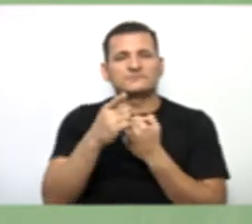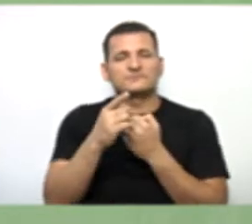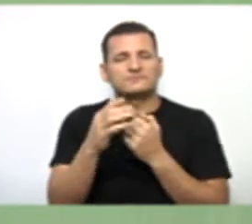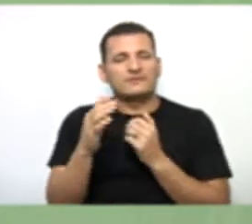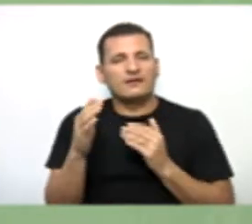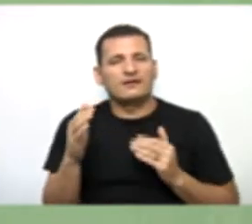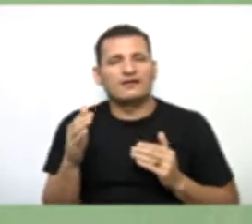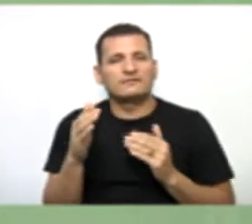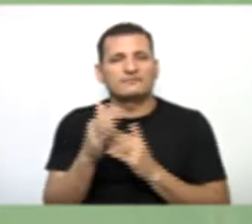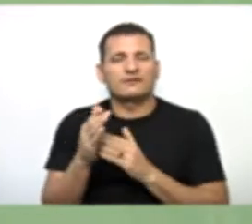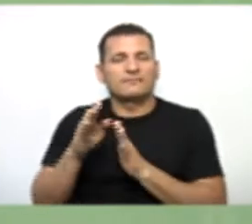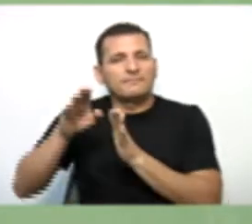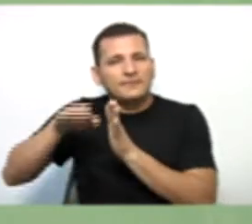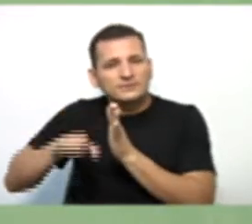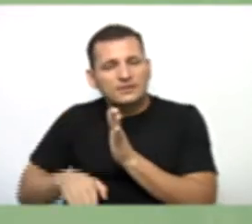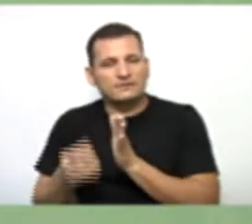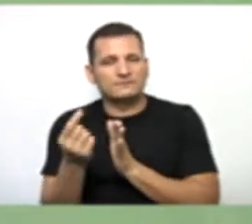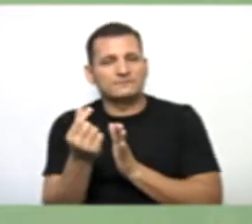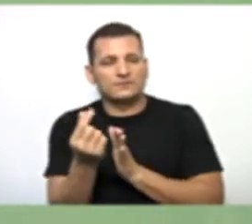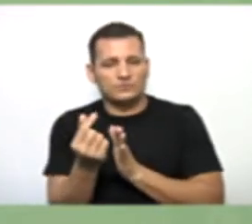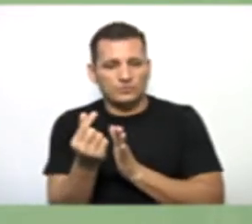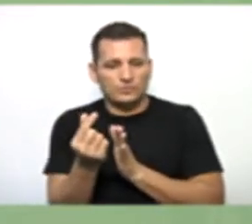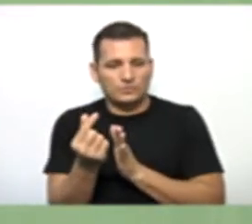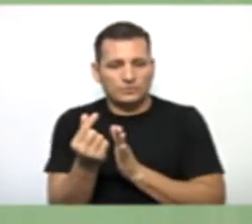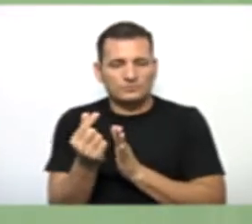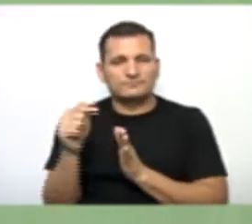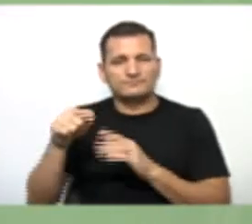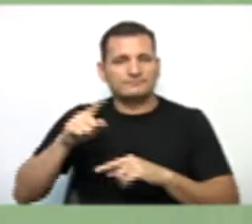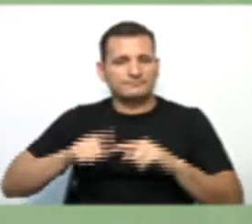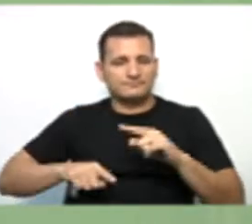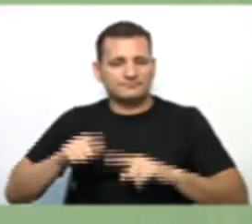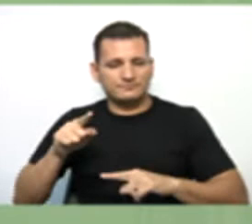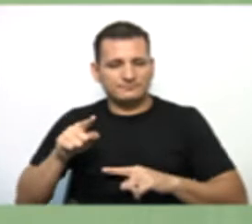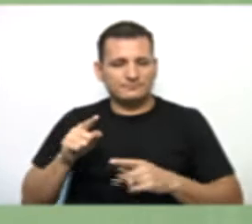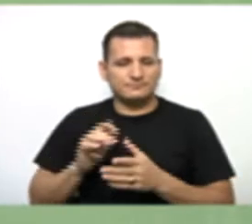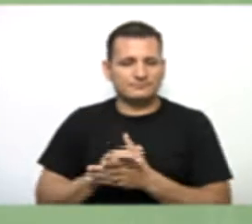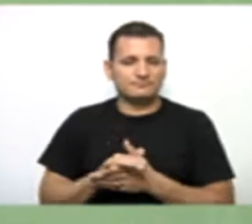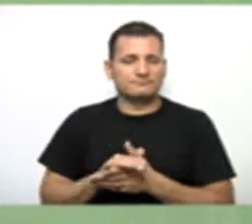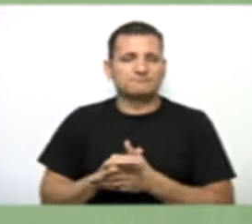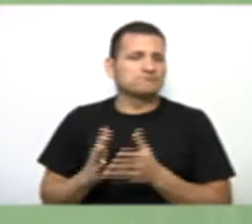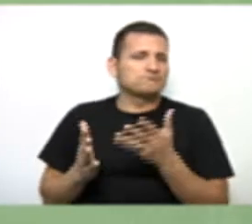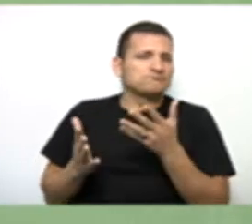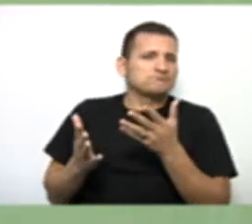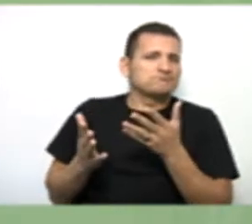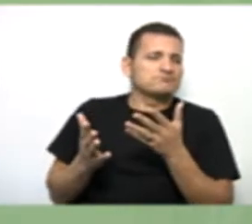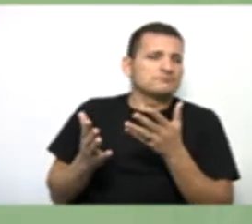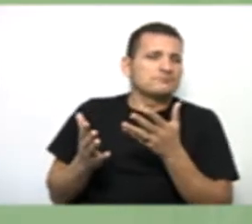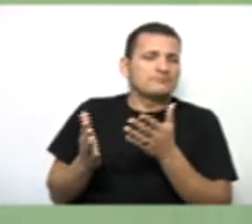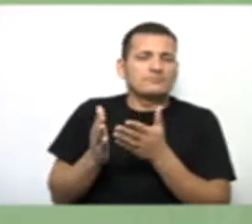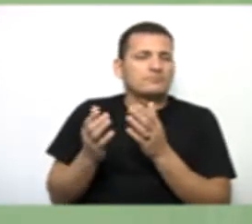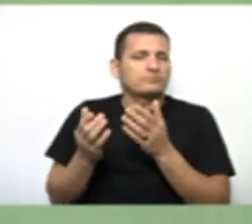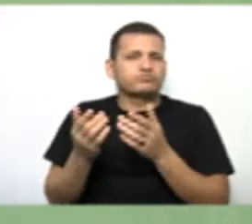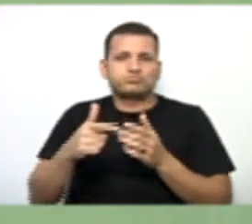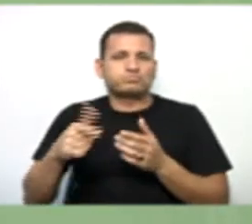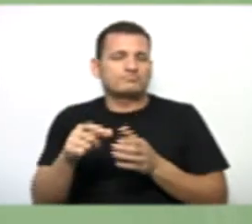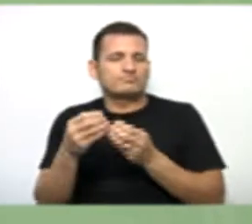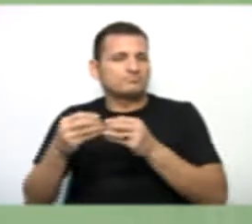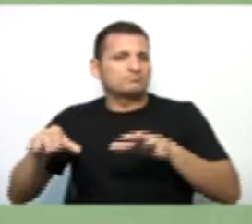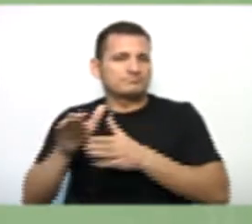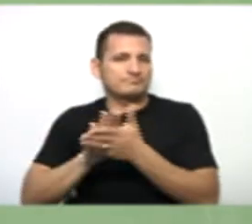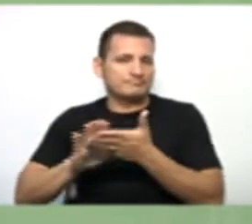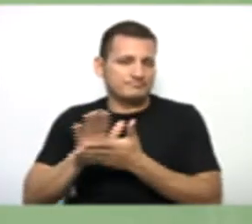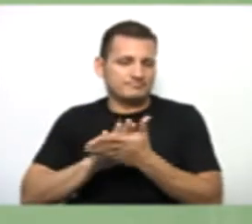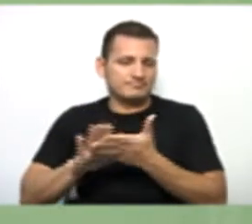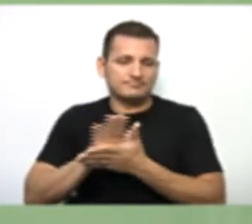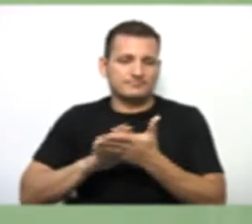onde pode baixar o preço, né, desse produto, sem haver prejuízos. No caso da